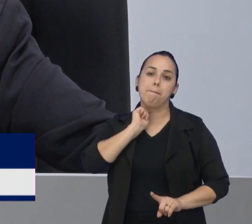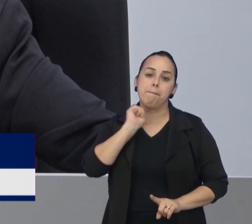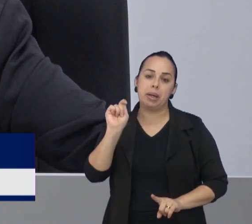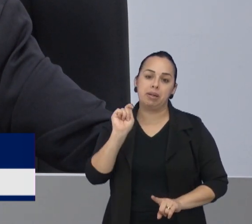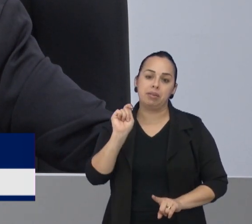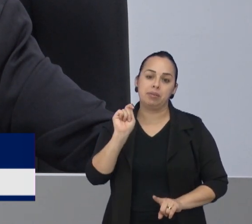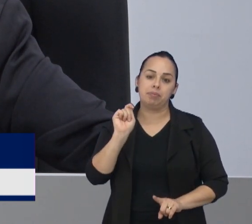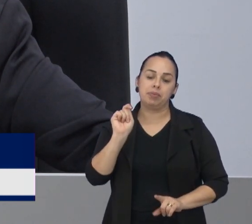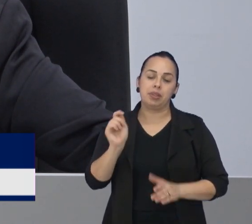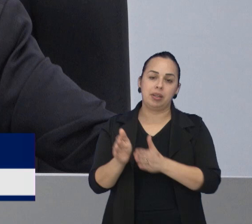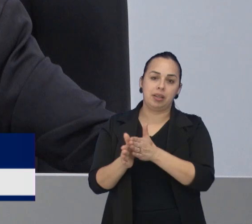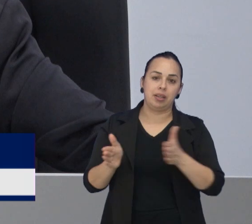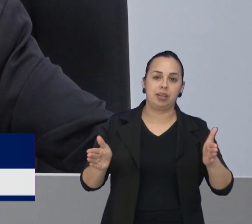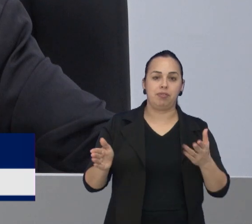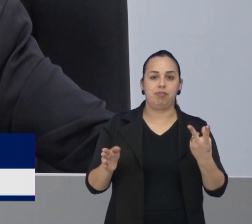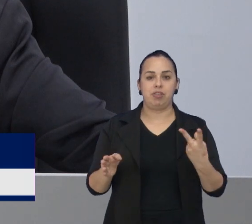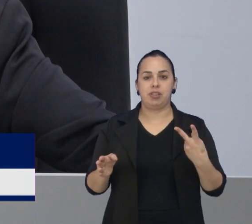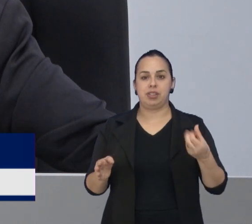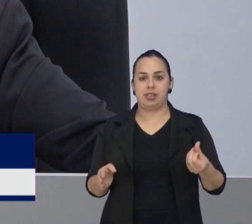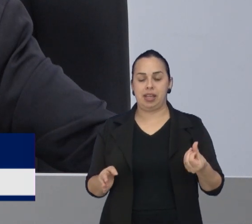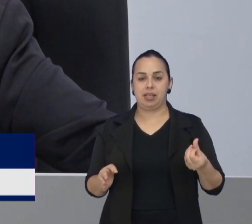17/4/2024 ao dia